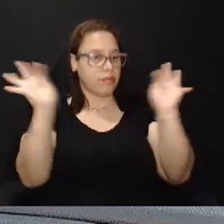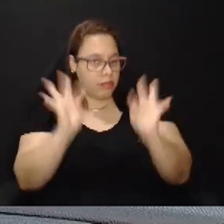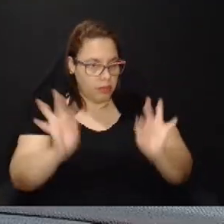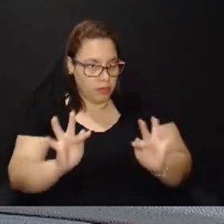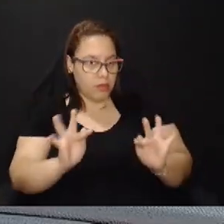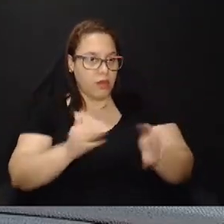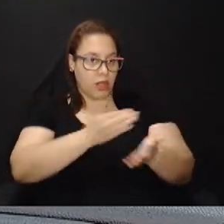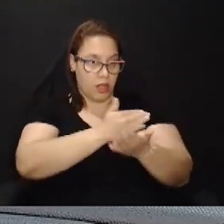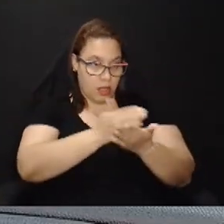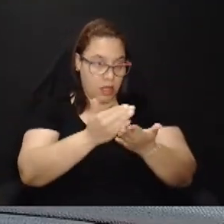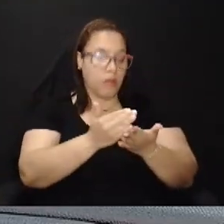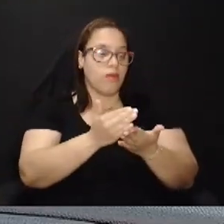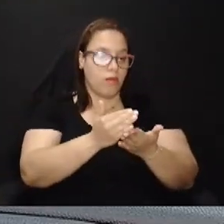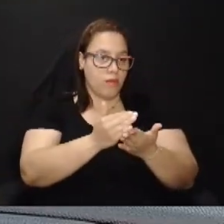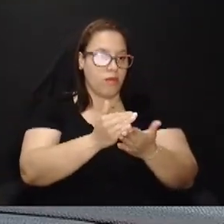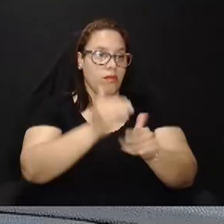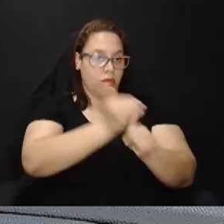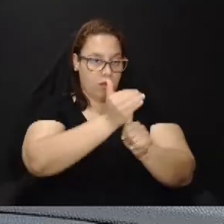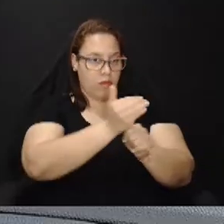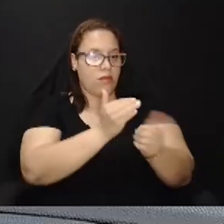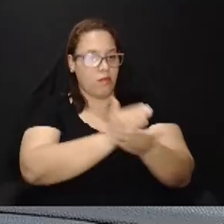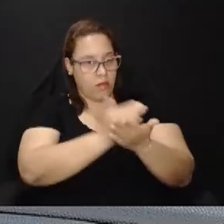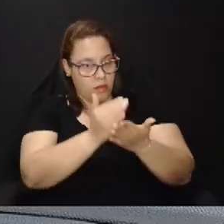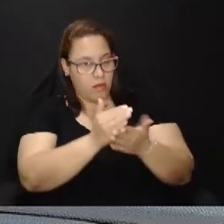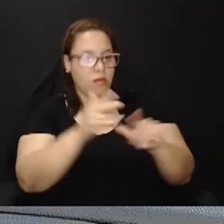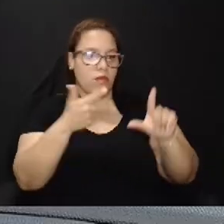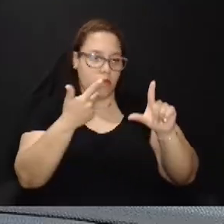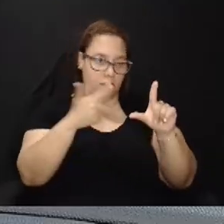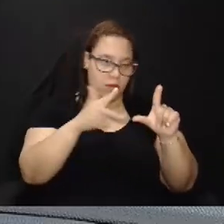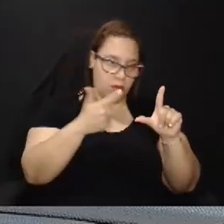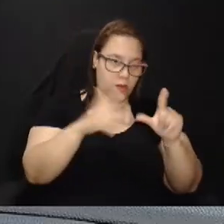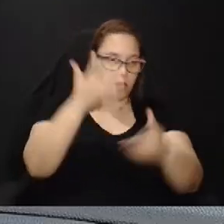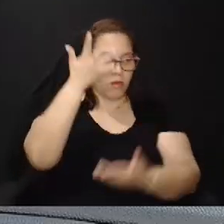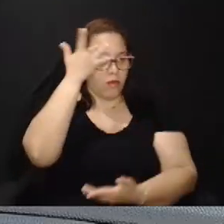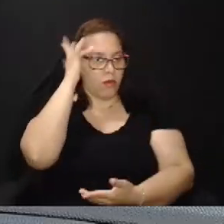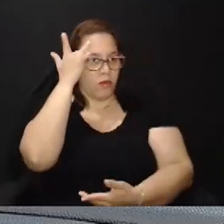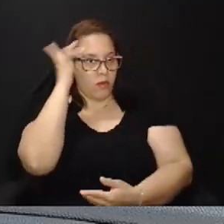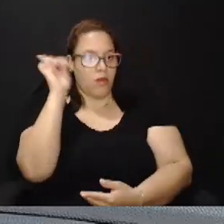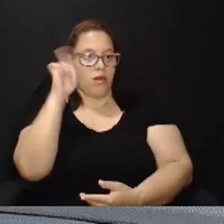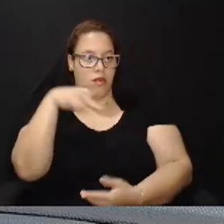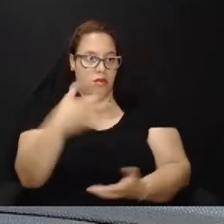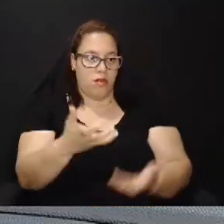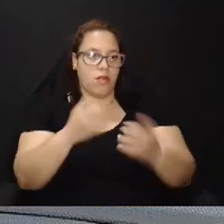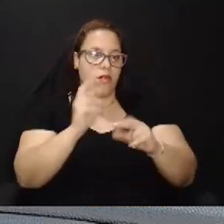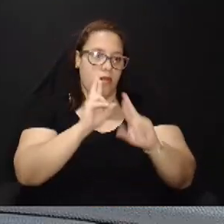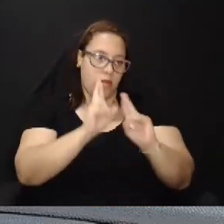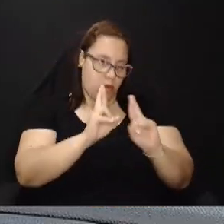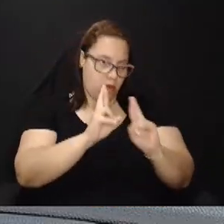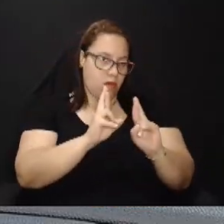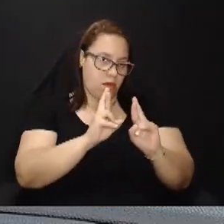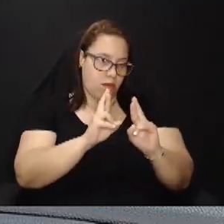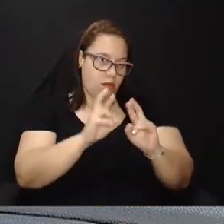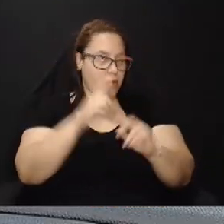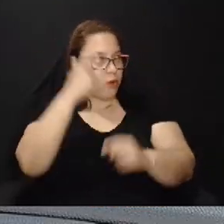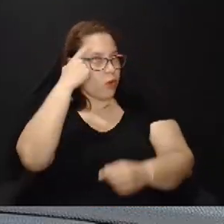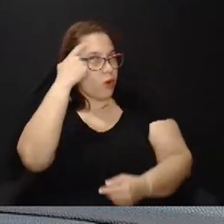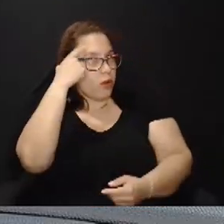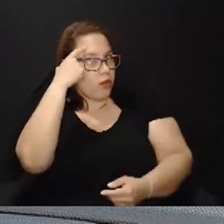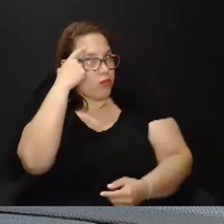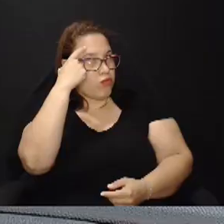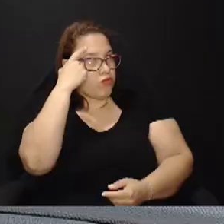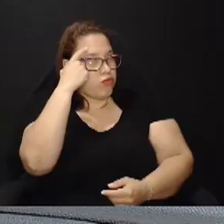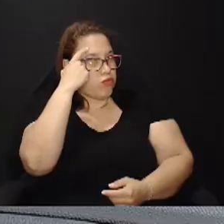de mandato, meu começo de legislatura, acho que era isso mesmo que eu esperava, que eu prospectava aqui, quando